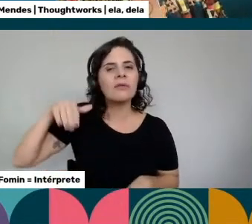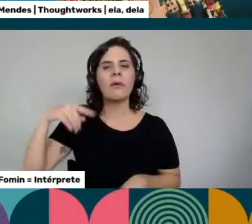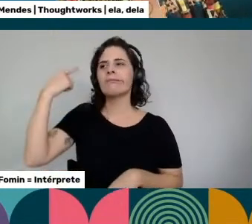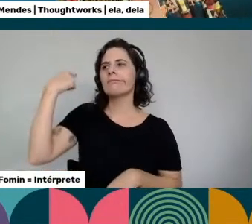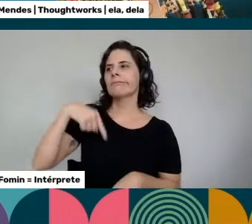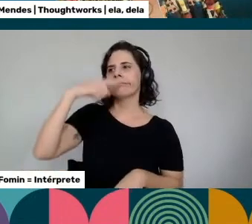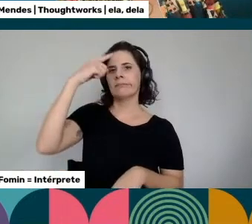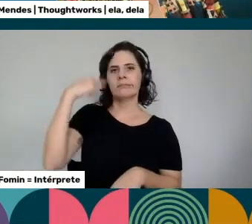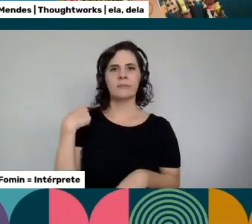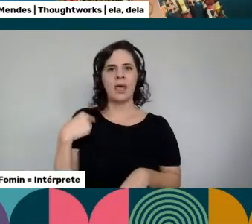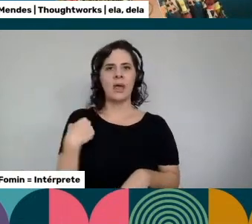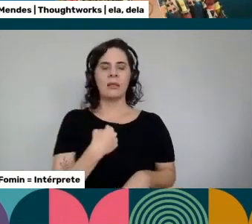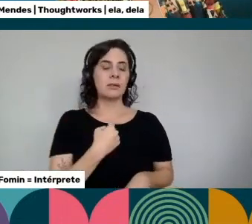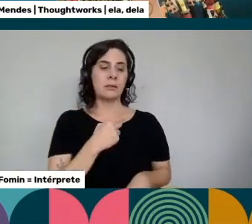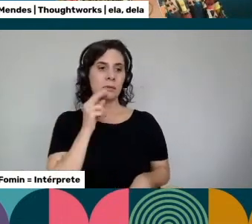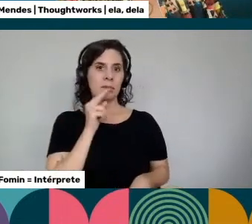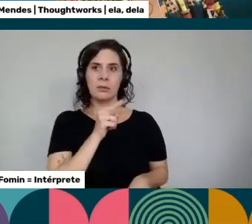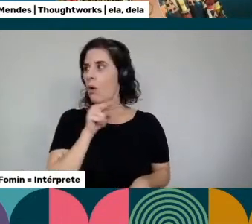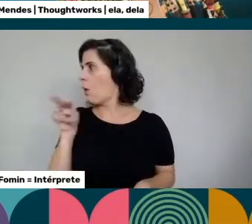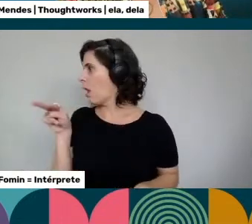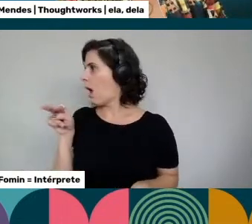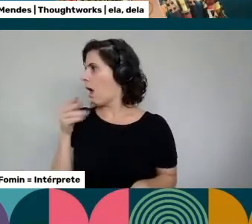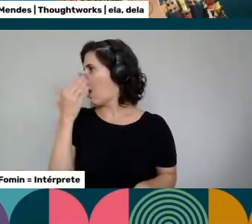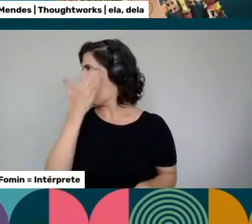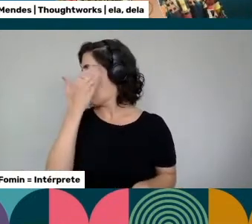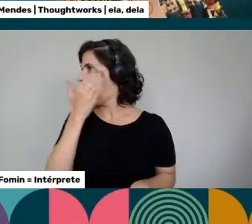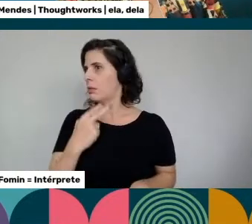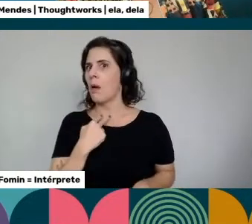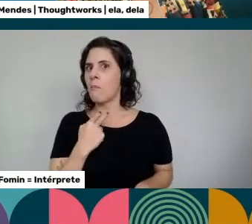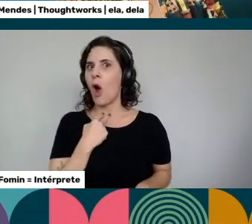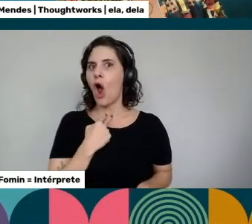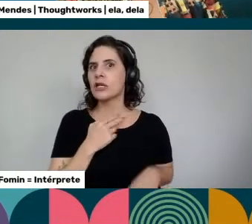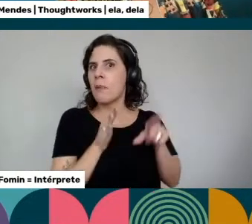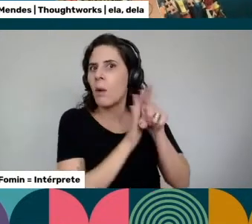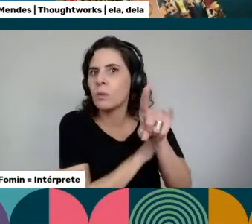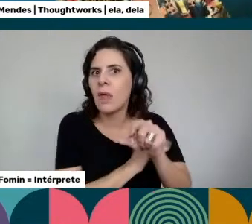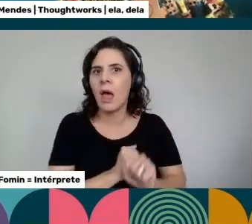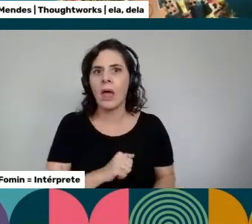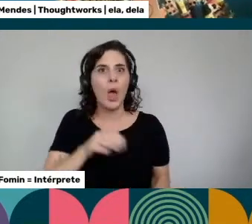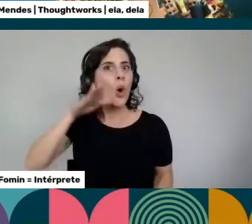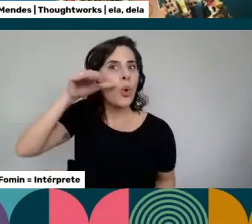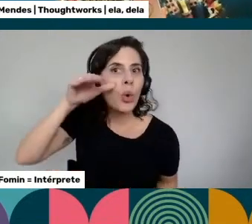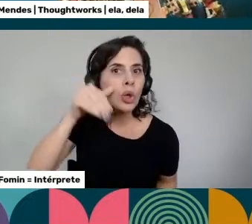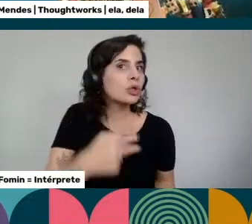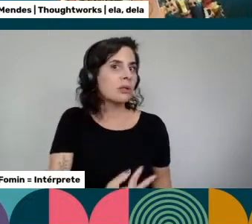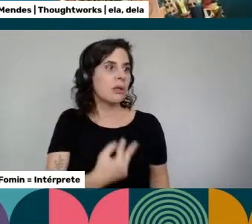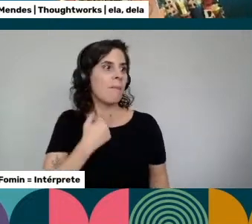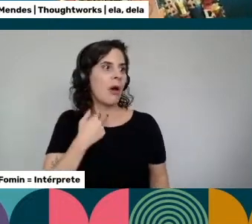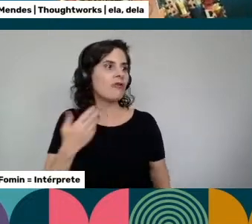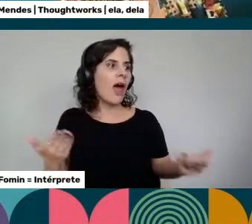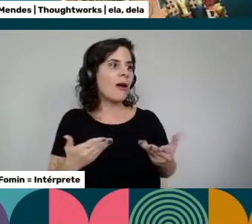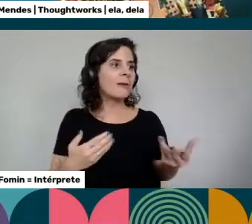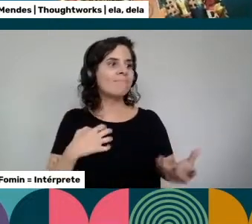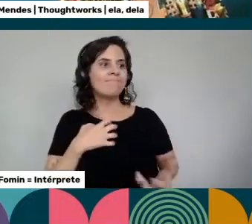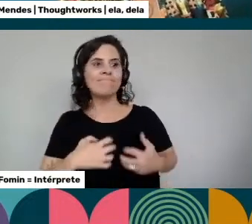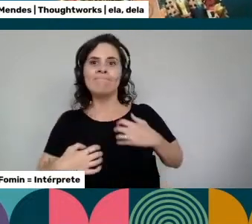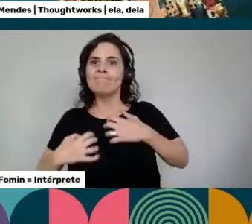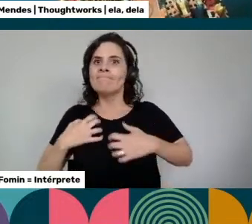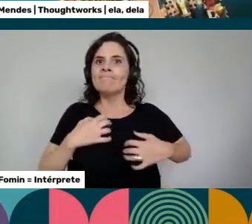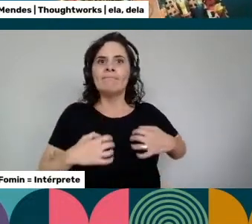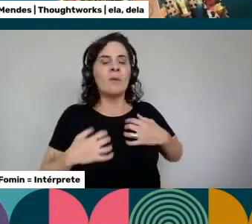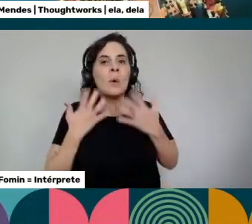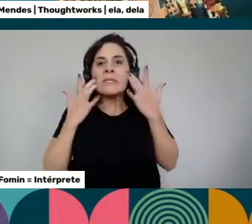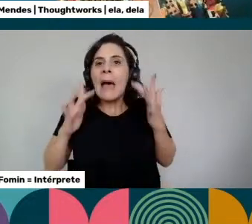foi ensinado a não olhar, não perguntar, não ser curioso, e agora a gente não sabe lidar com isso. Então, quando a gente